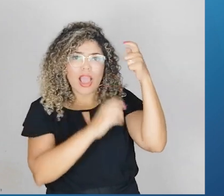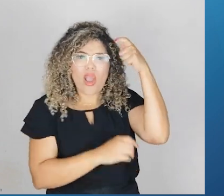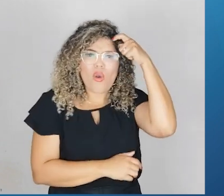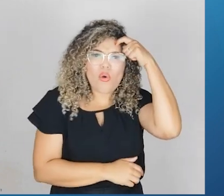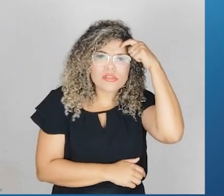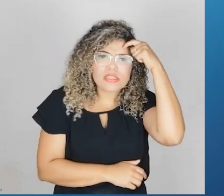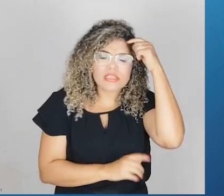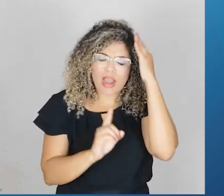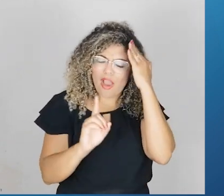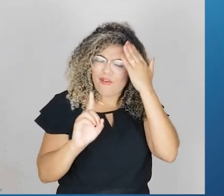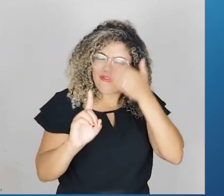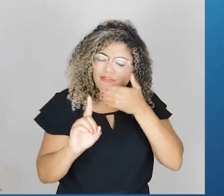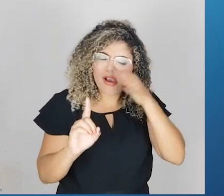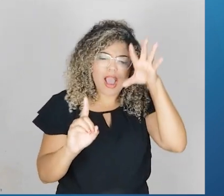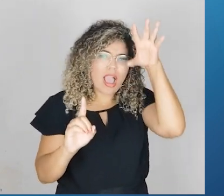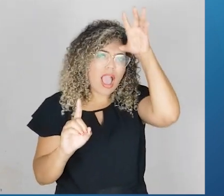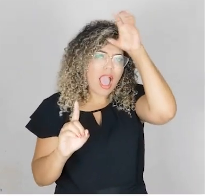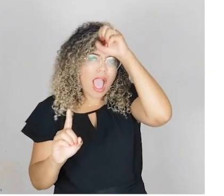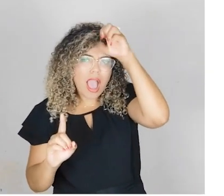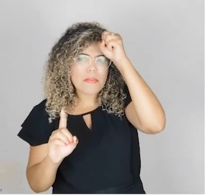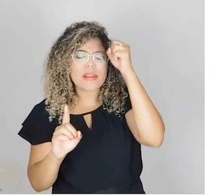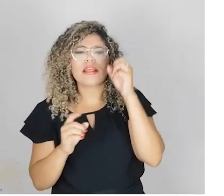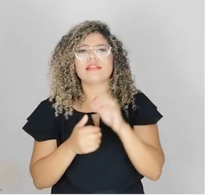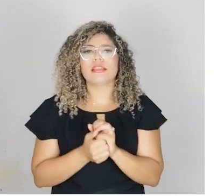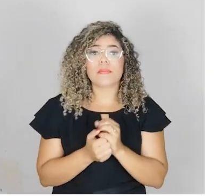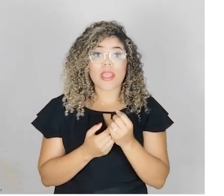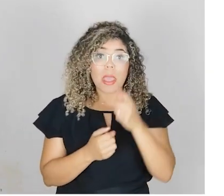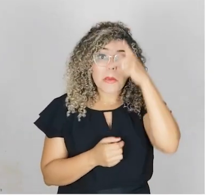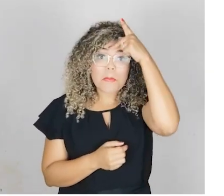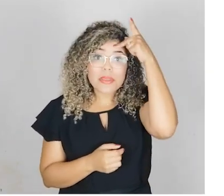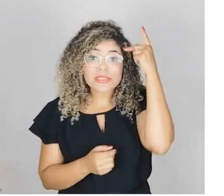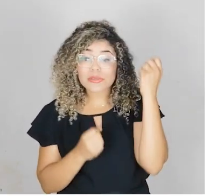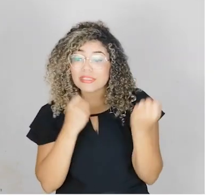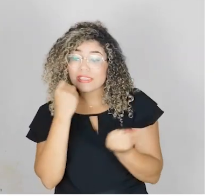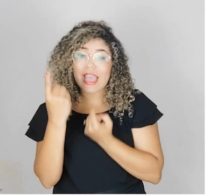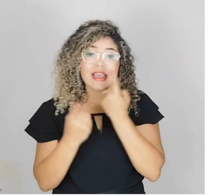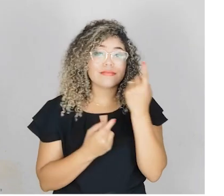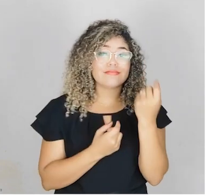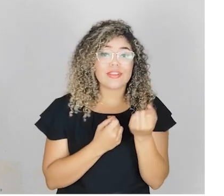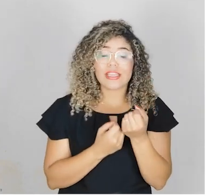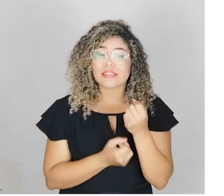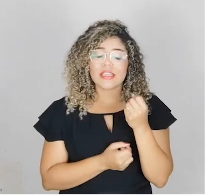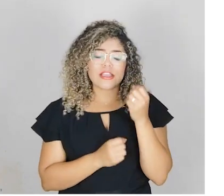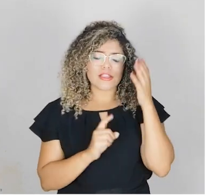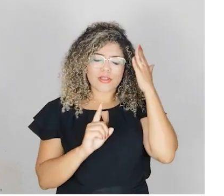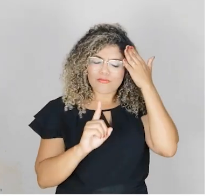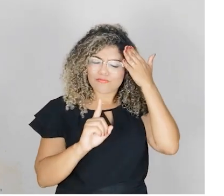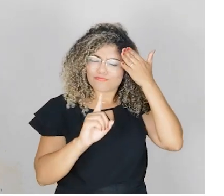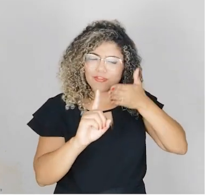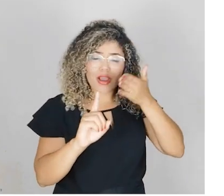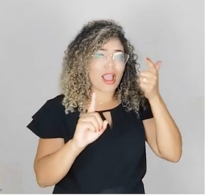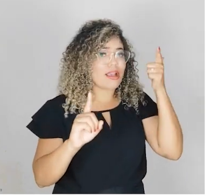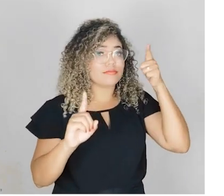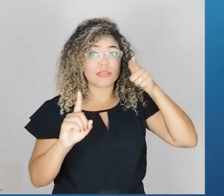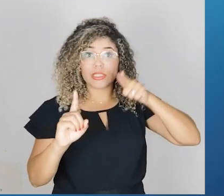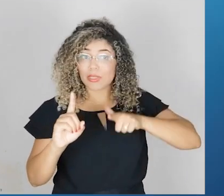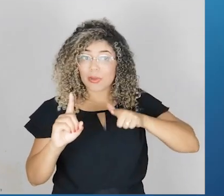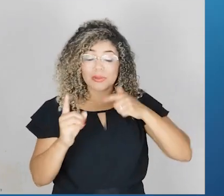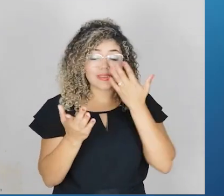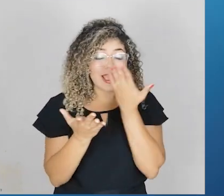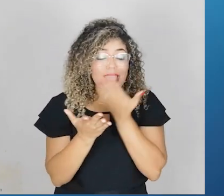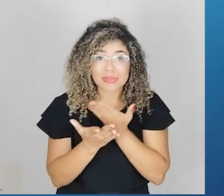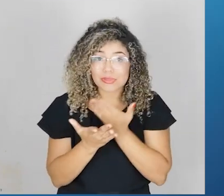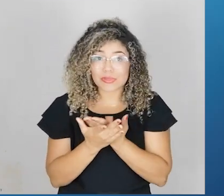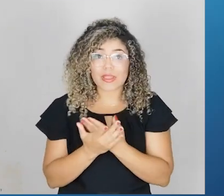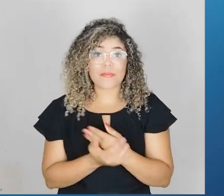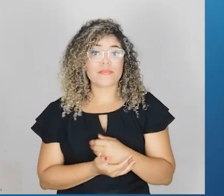concentração, aprendizagem, cognição. Então, são pessoas que muitas vezes não conseguem ter uma concentração desejada aos estudos, por exemplo. Nós